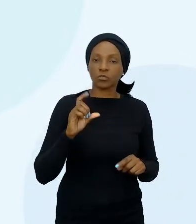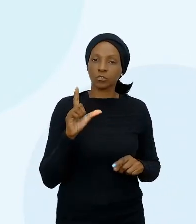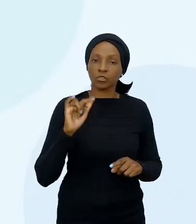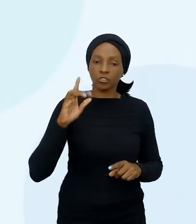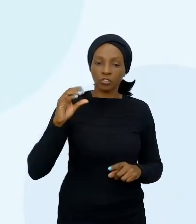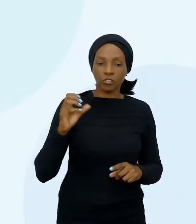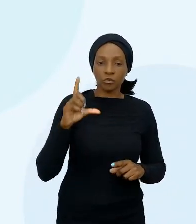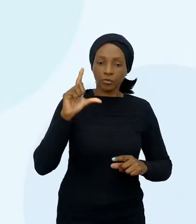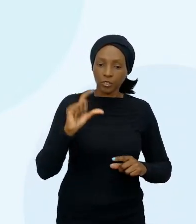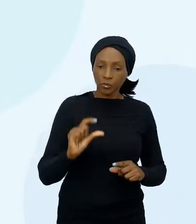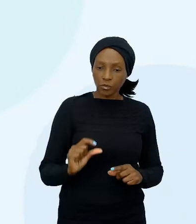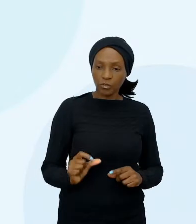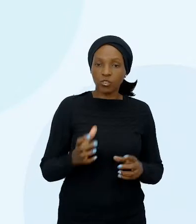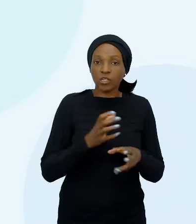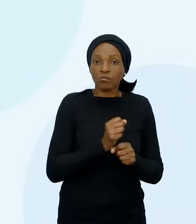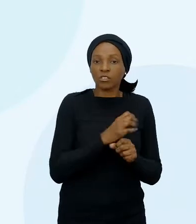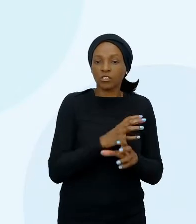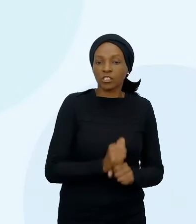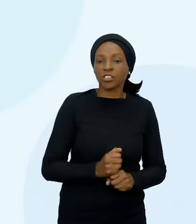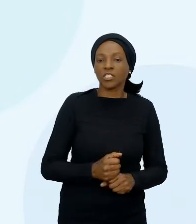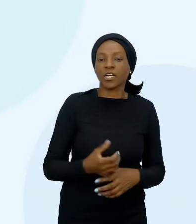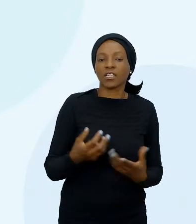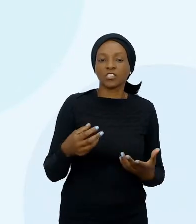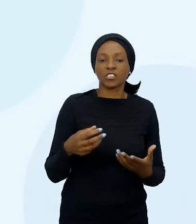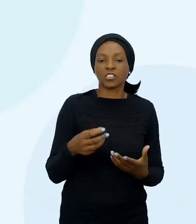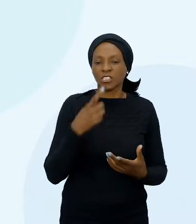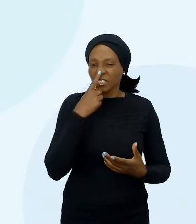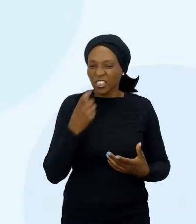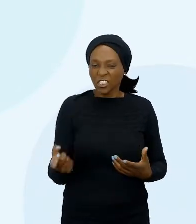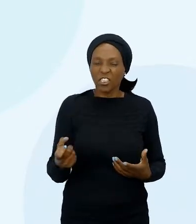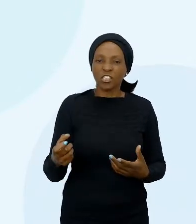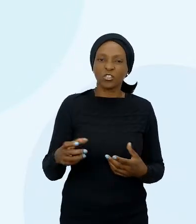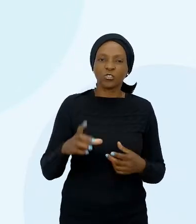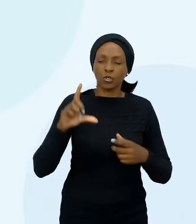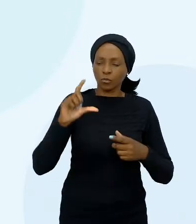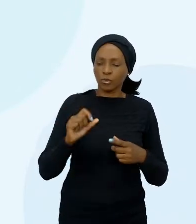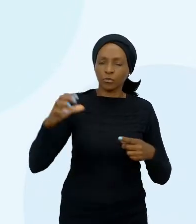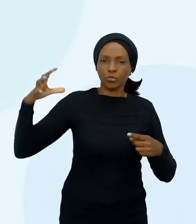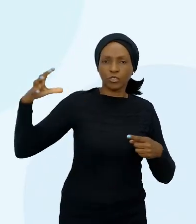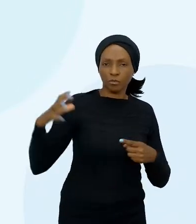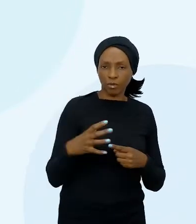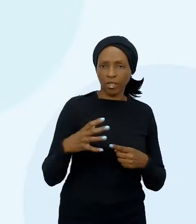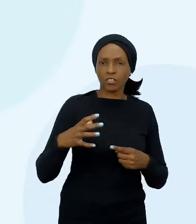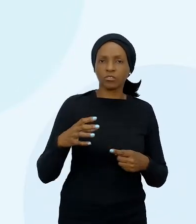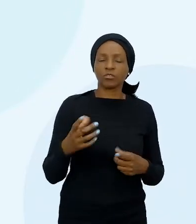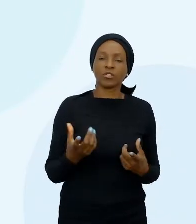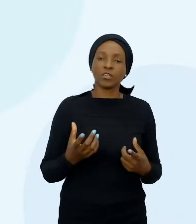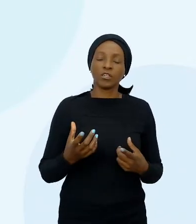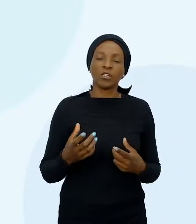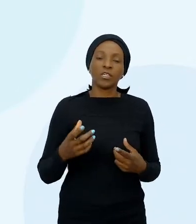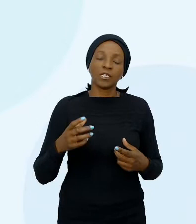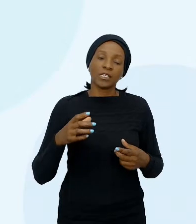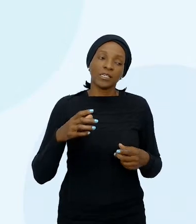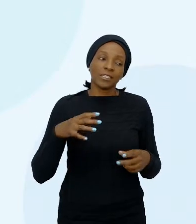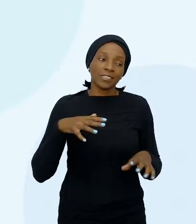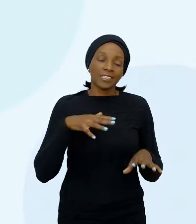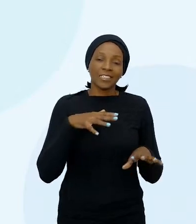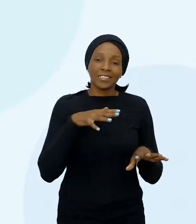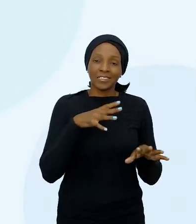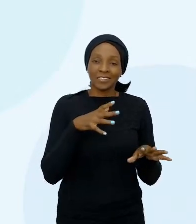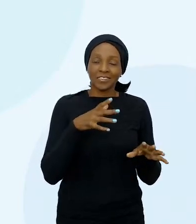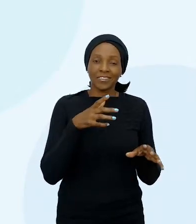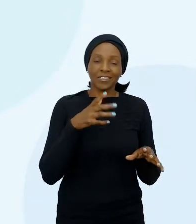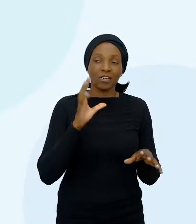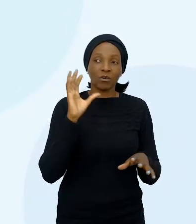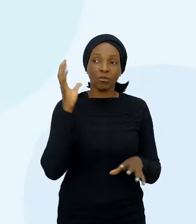e rejeitos gerados para reduzir os impactos causados à saúde humana e à qualidade